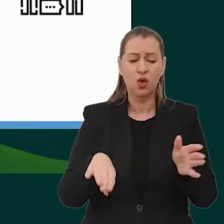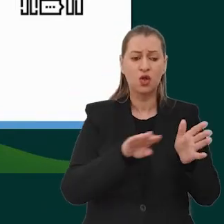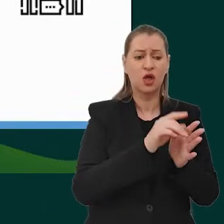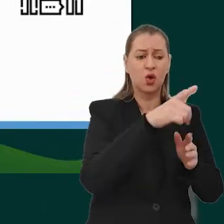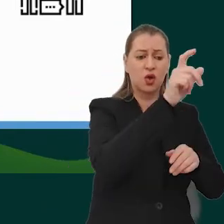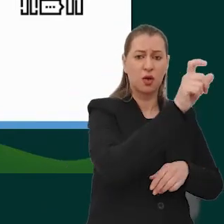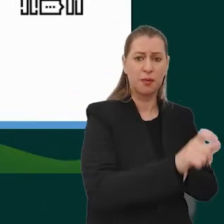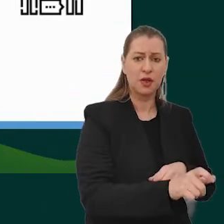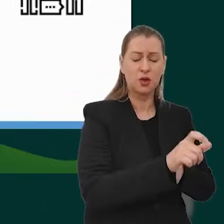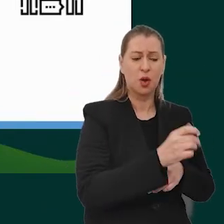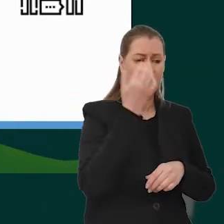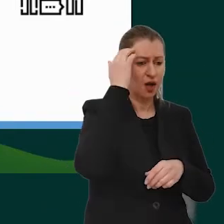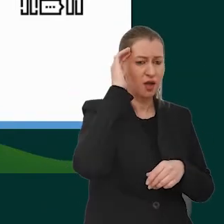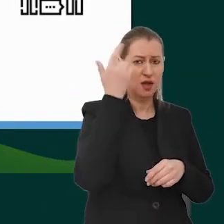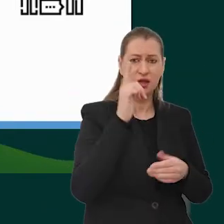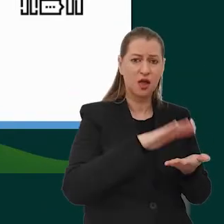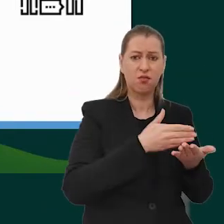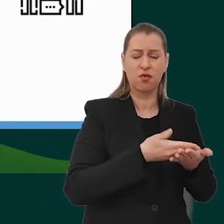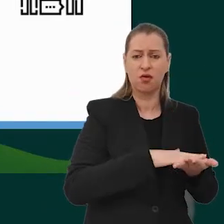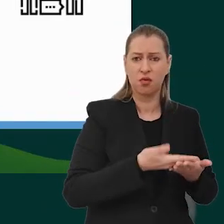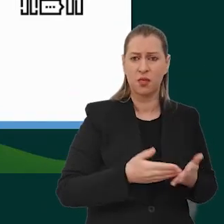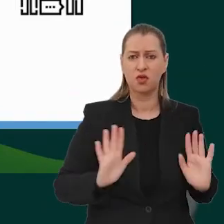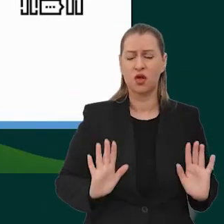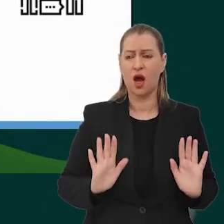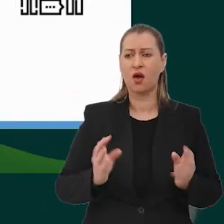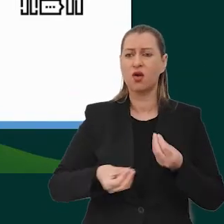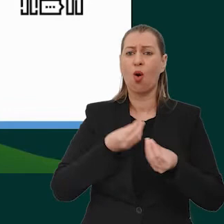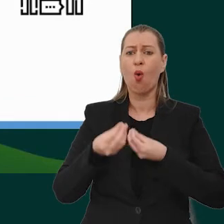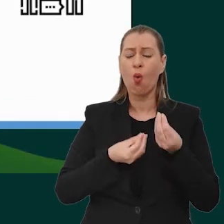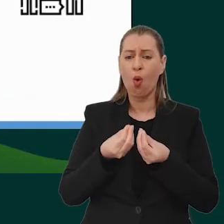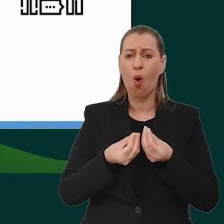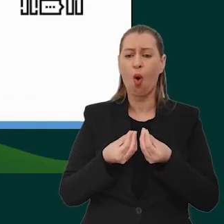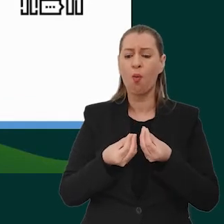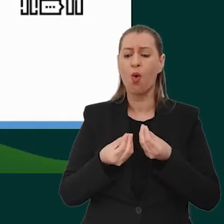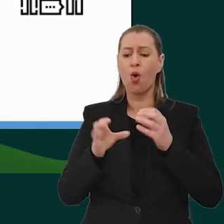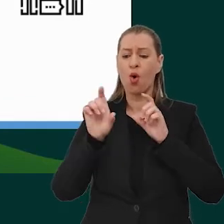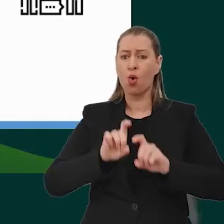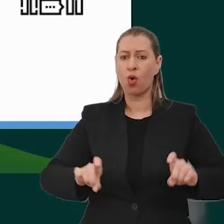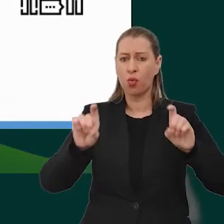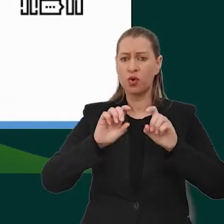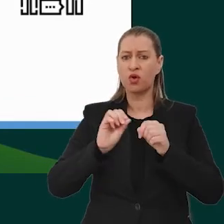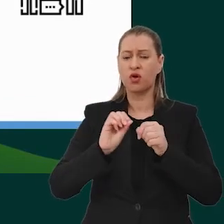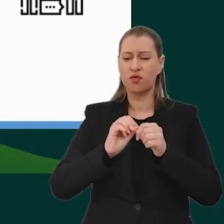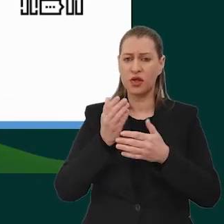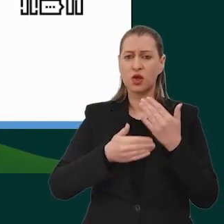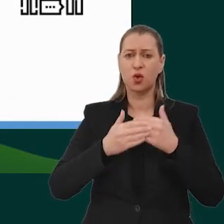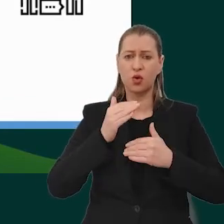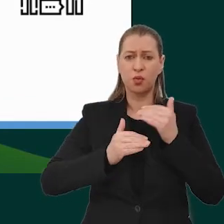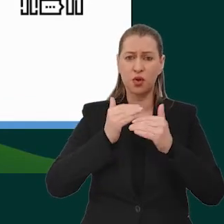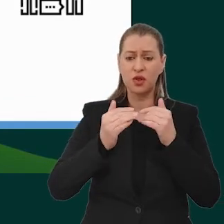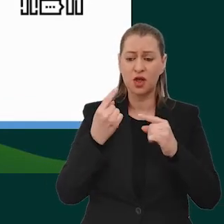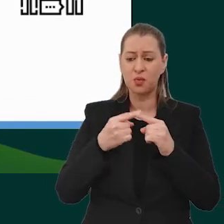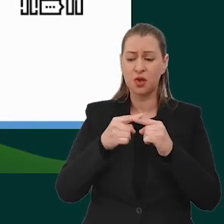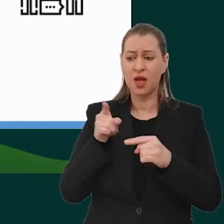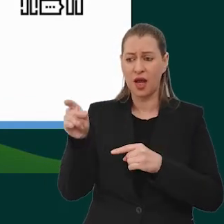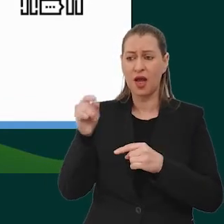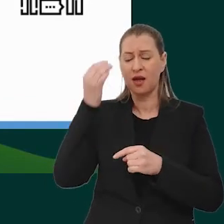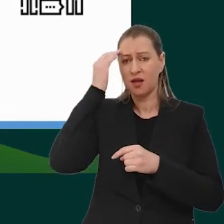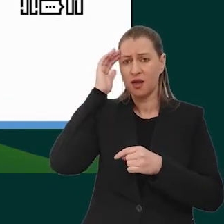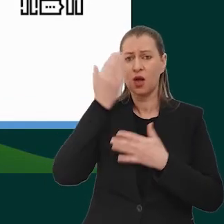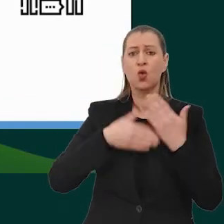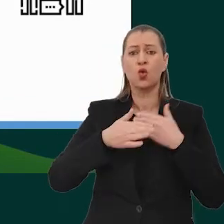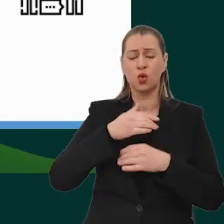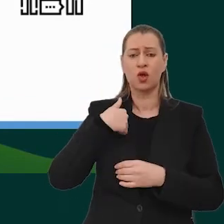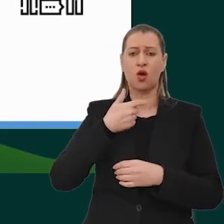essa pessoa entende sem o intermediário. Ou seja, o computador fez todo o processo porque ele entendeu o que eu estou falando. Né? Então,